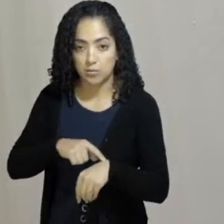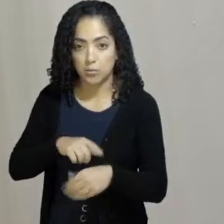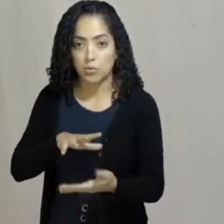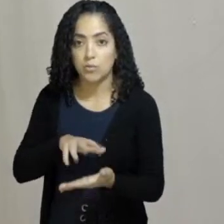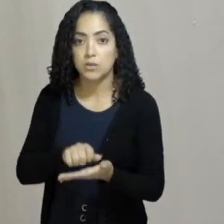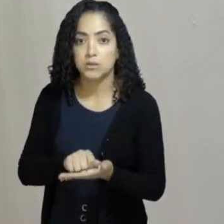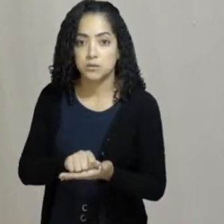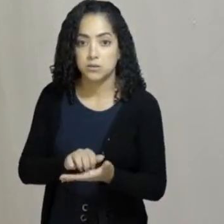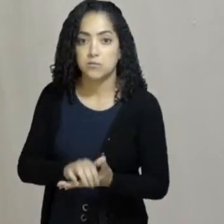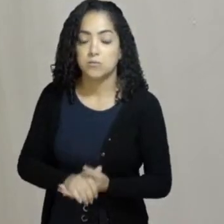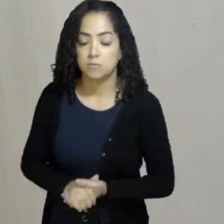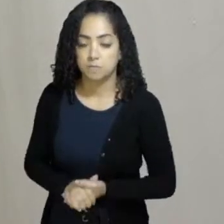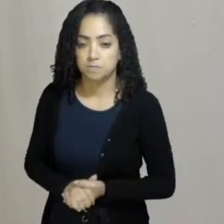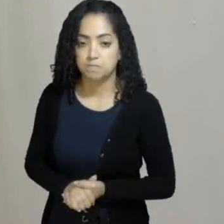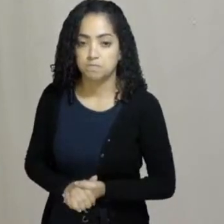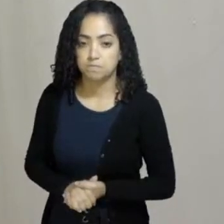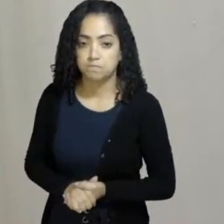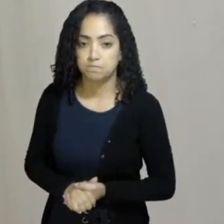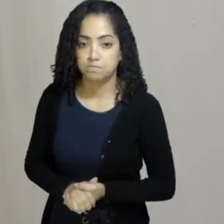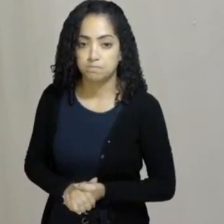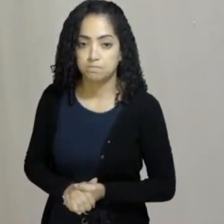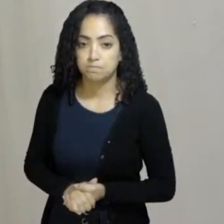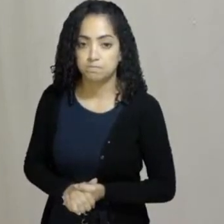em atempo ainda tá